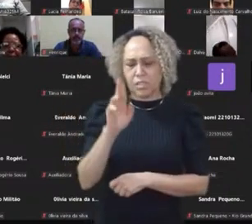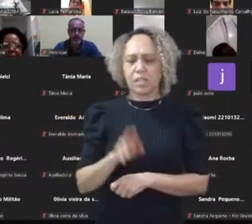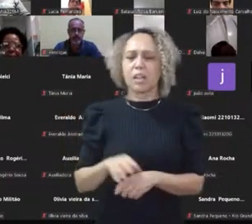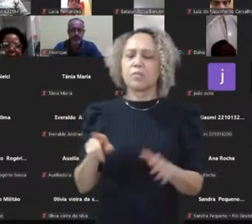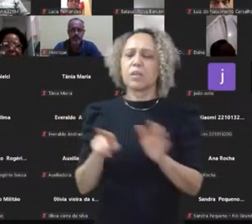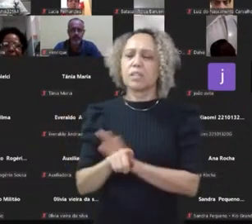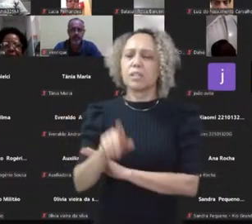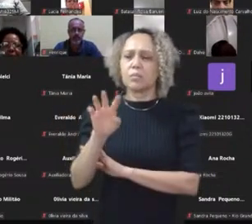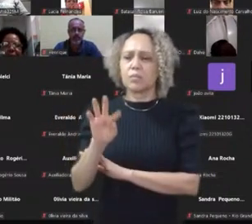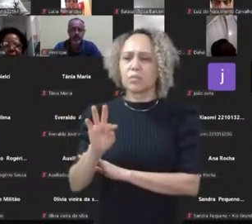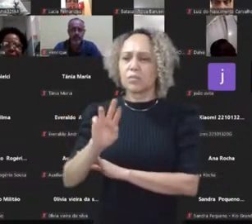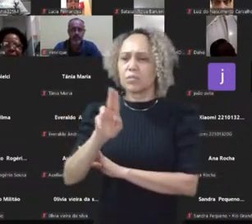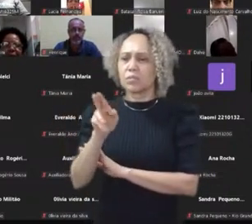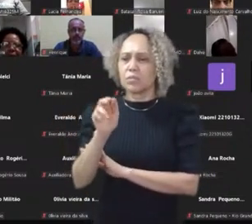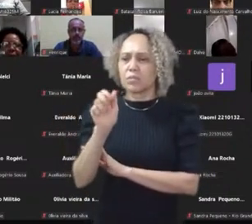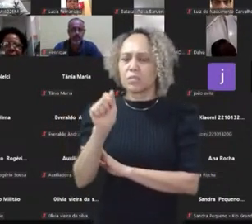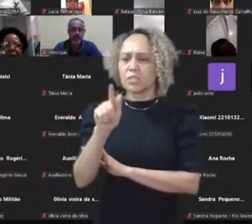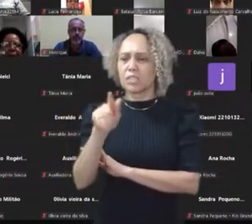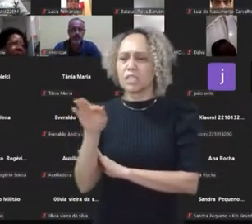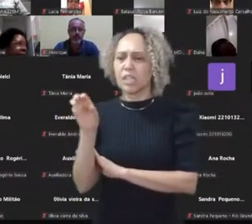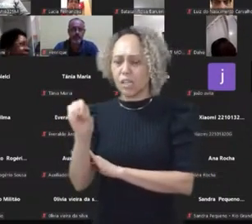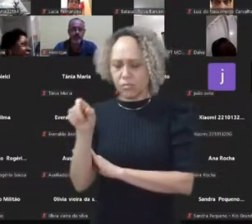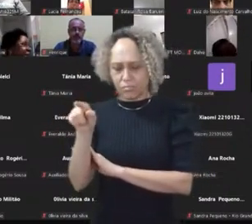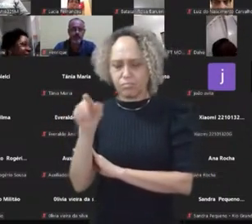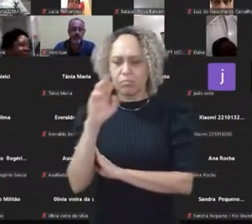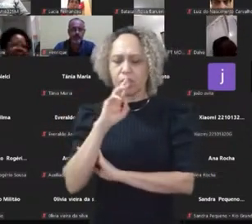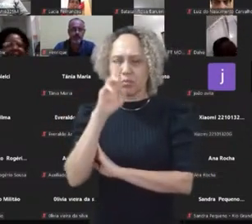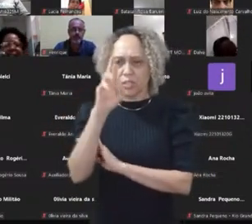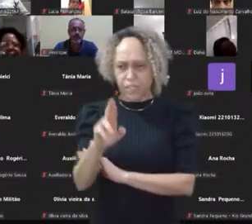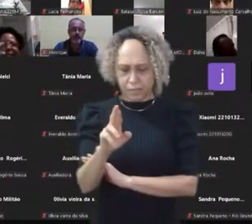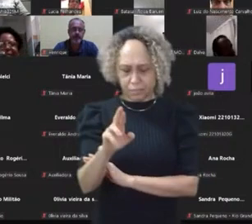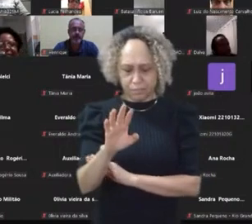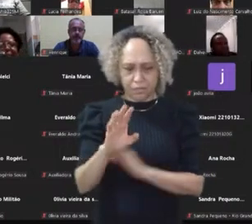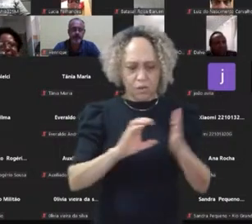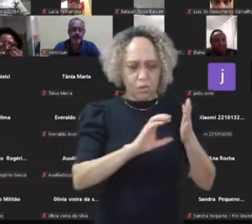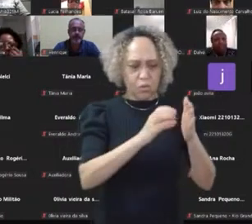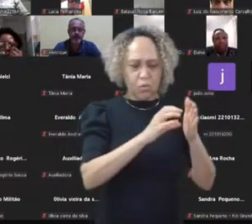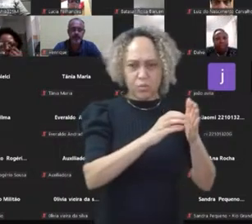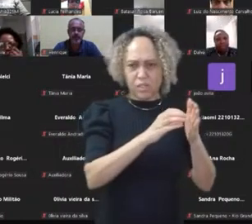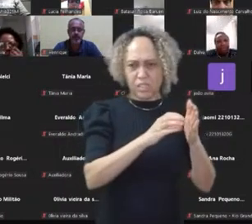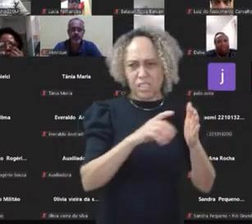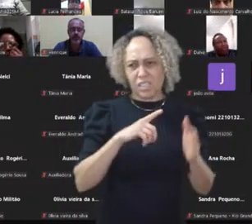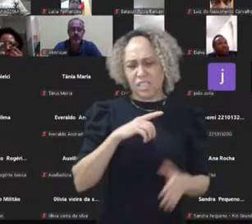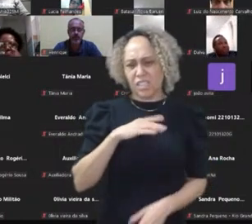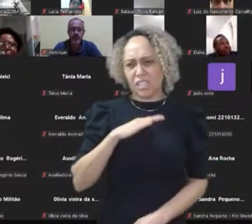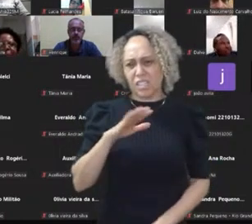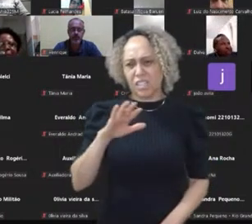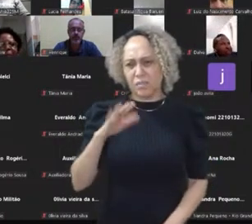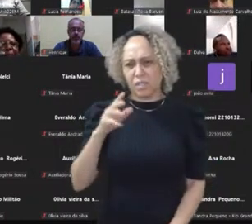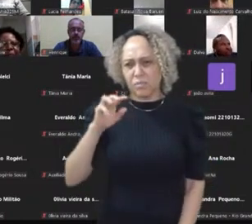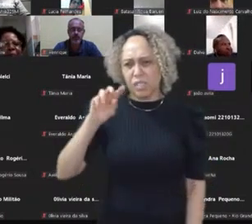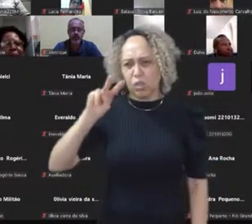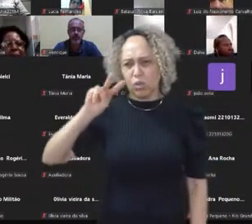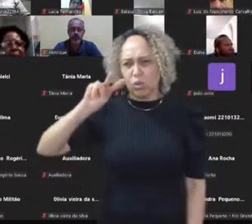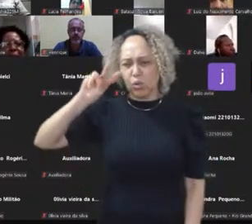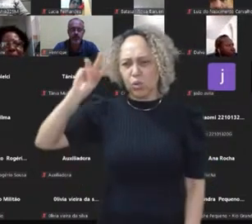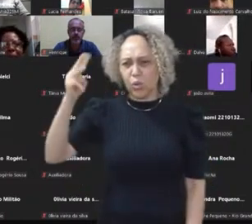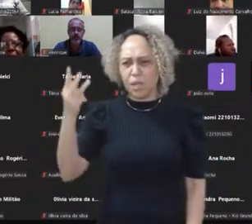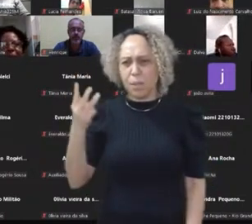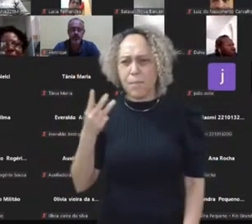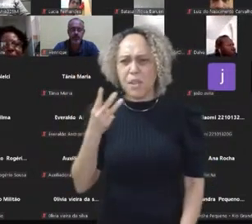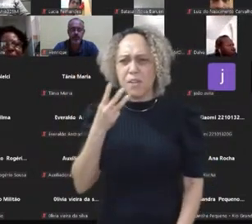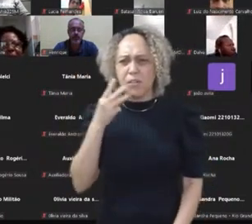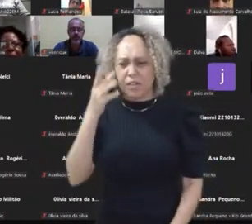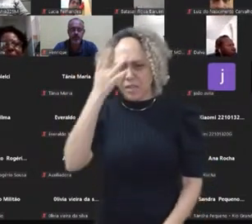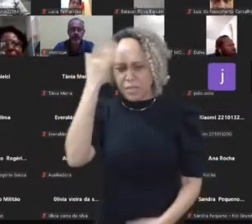pronto eh o seguinte o partido dos trabalhadores eles tem 2 milhões e tantos de filiados né e petistas de coração